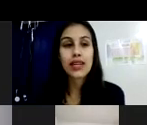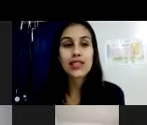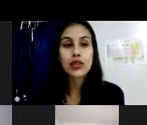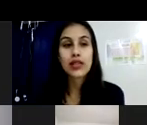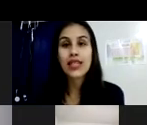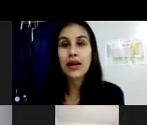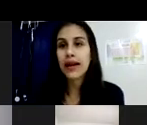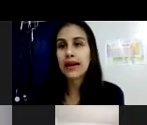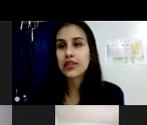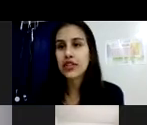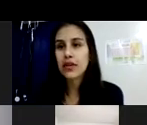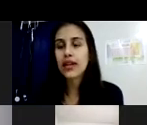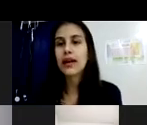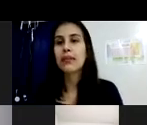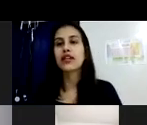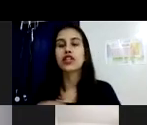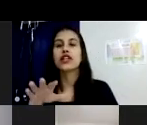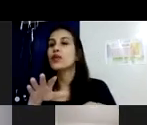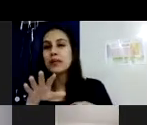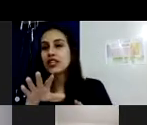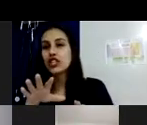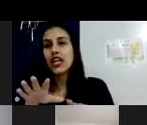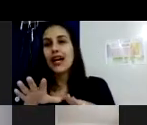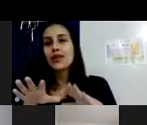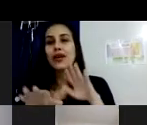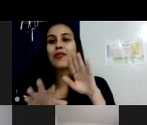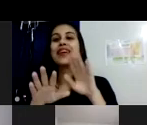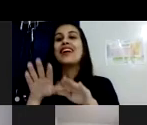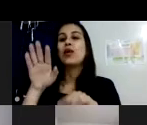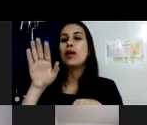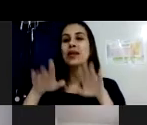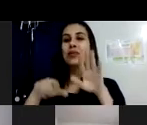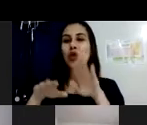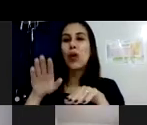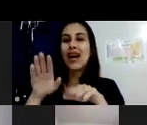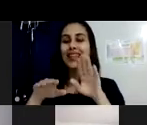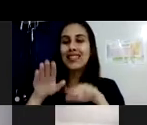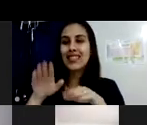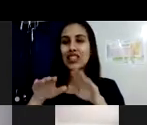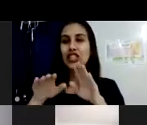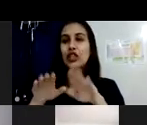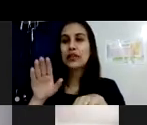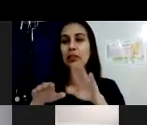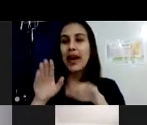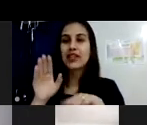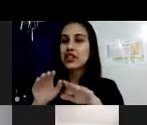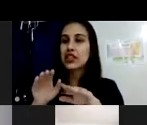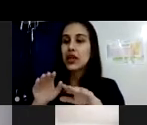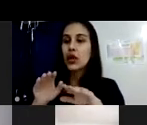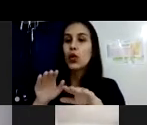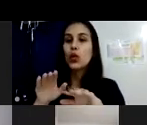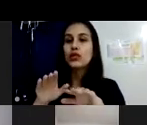de alterações na marcha. O que é a marcha aqui? Não é marcha de carro, não. Quando a pessoa anda, a gente chama de